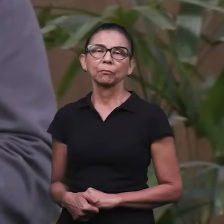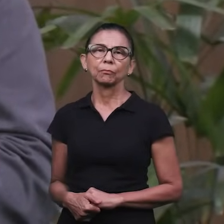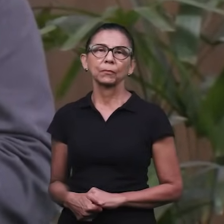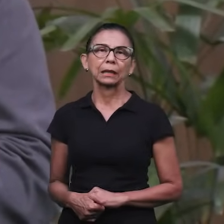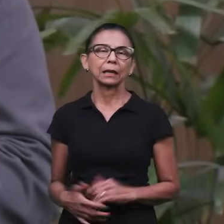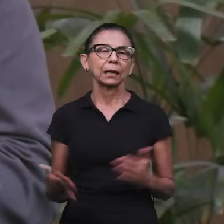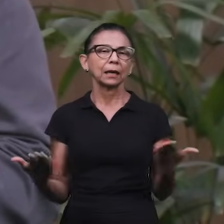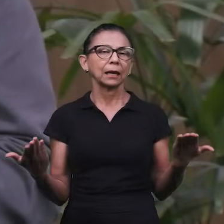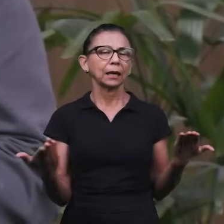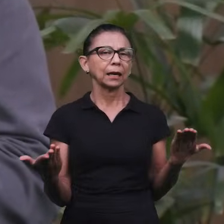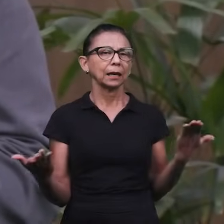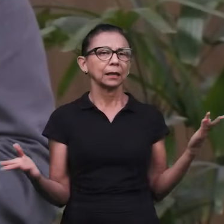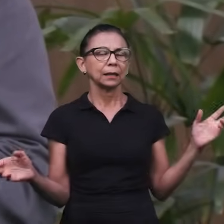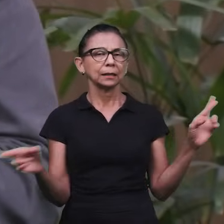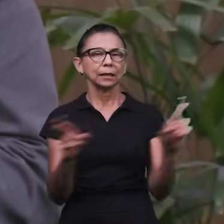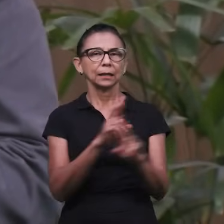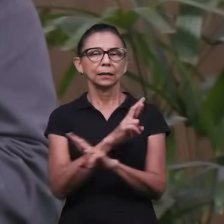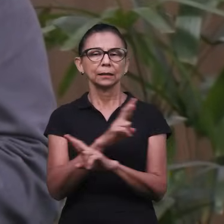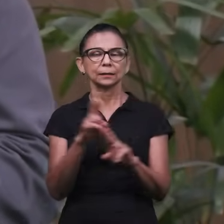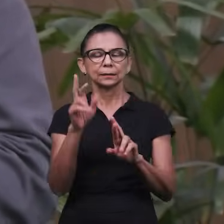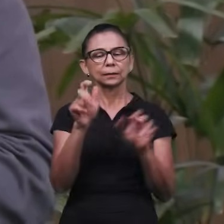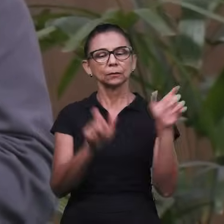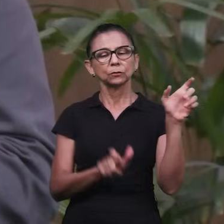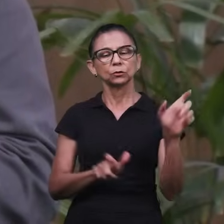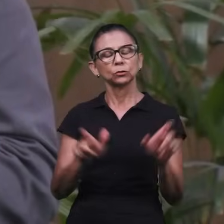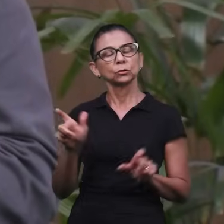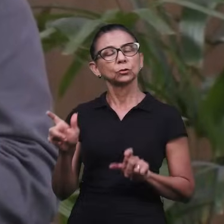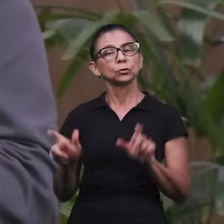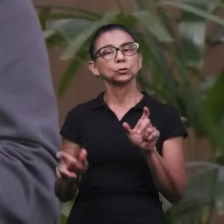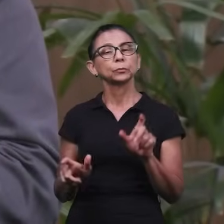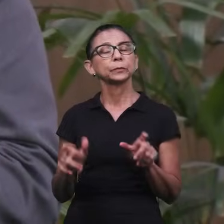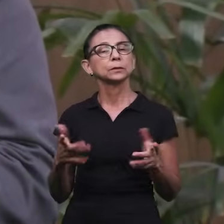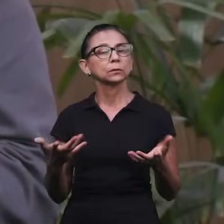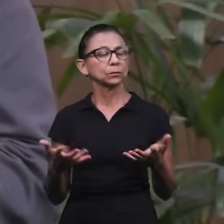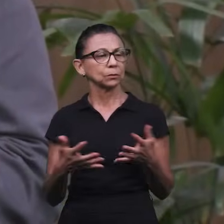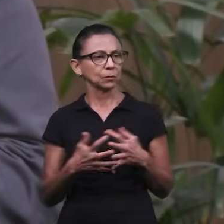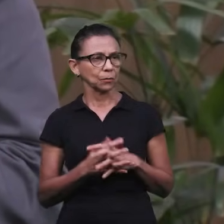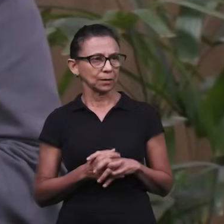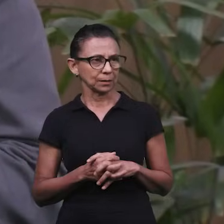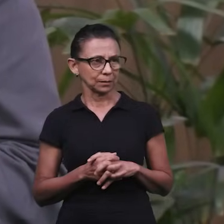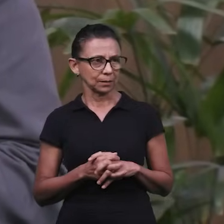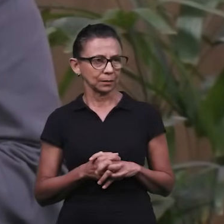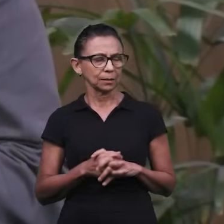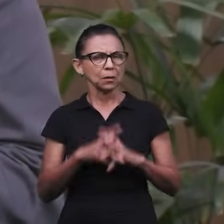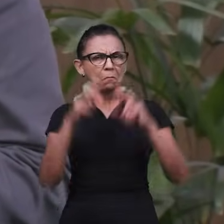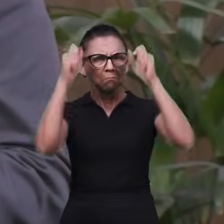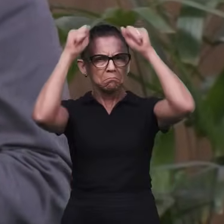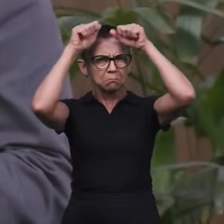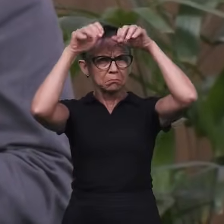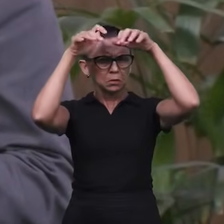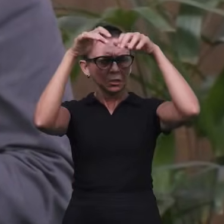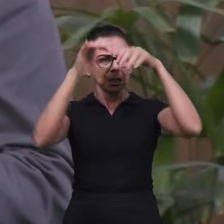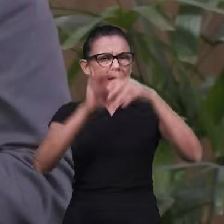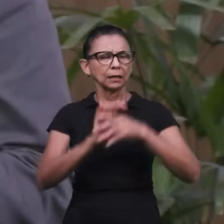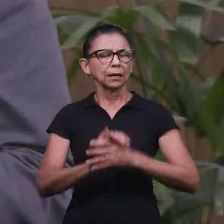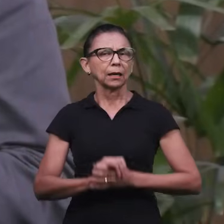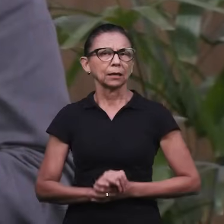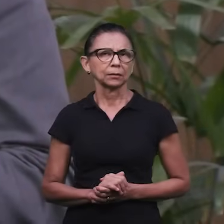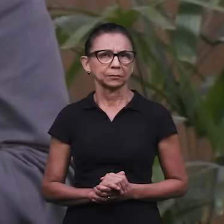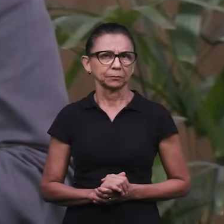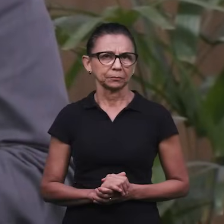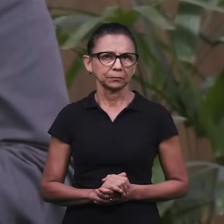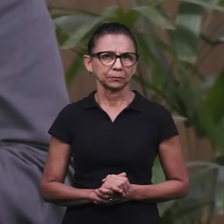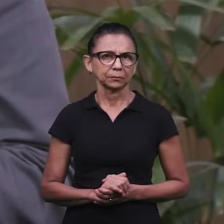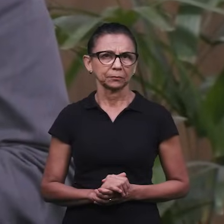que o TDAH ele traz na vida da criança com relação a esses aspectos de